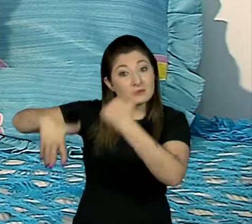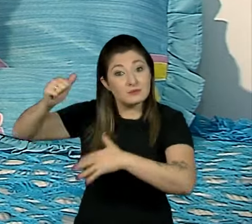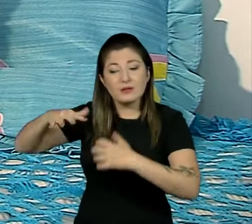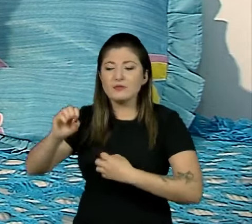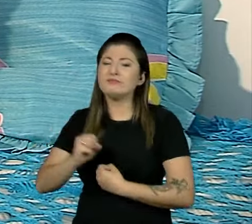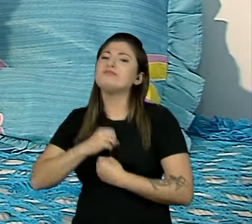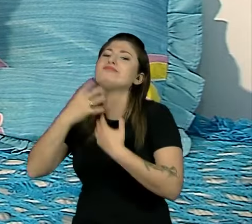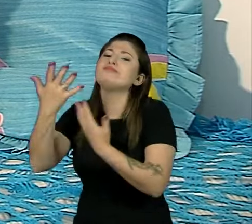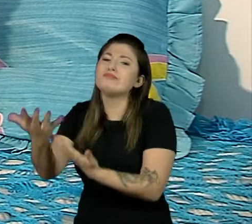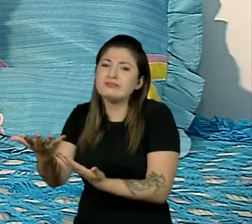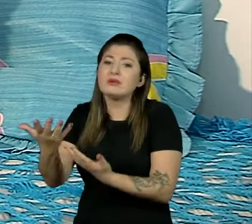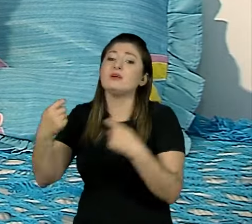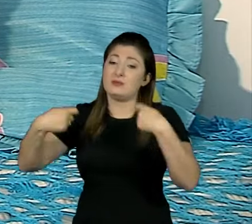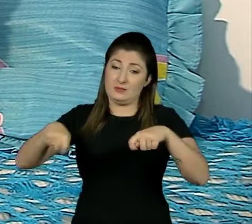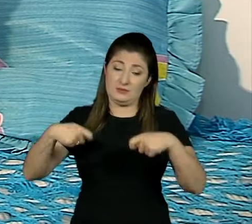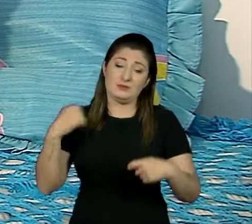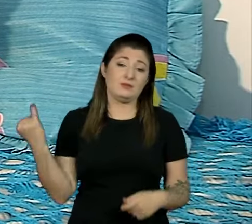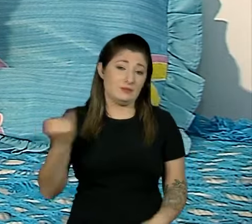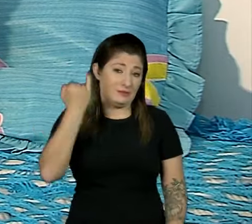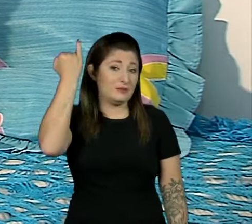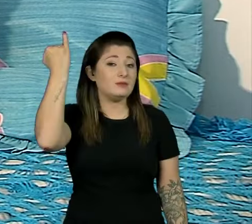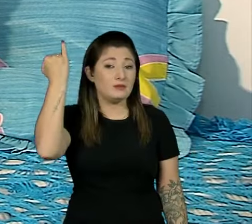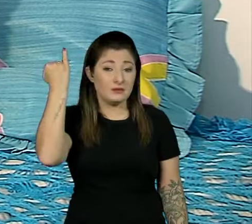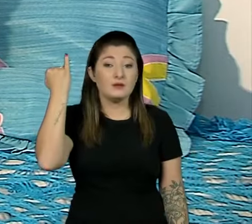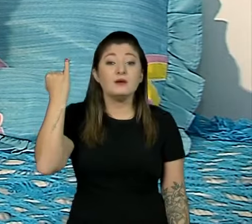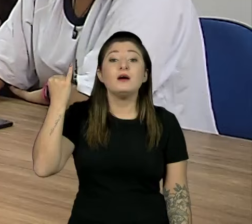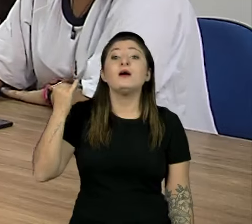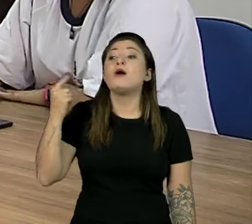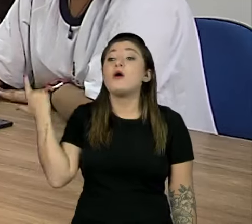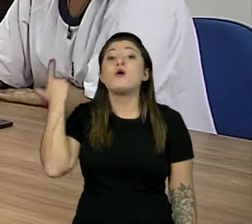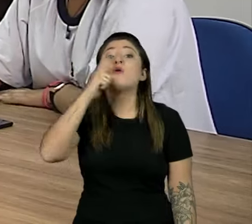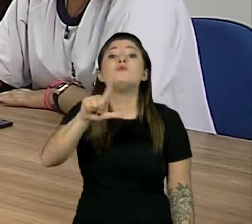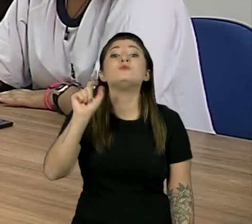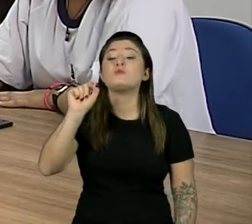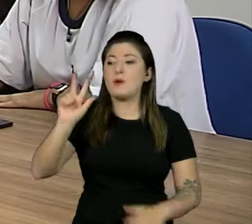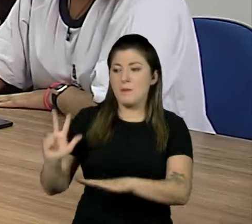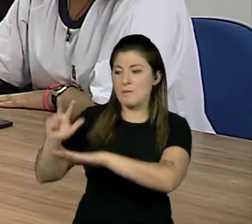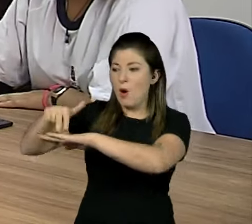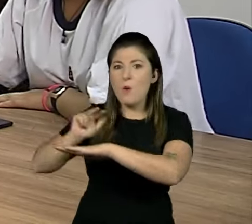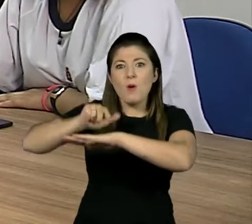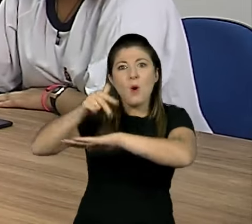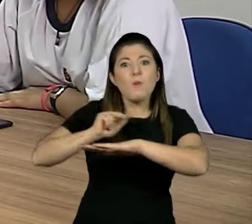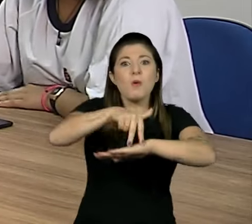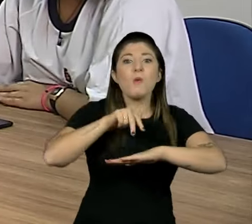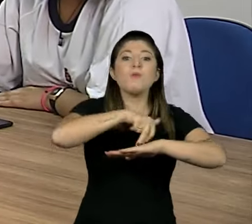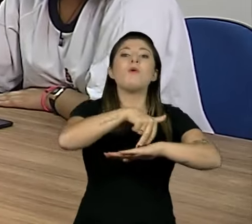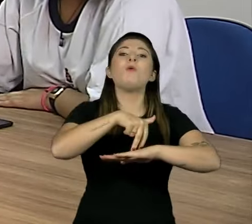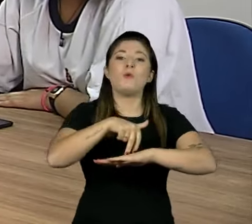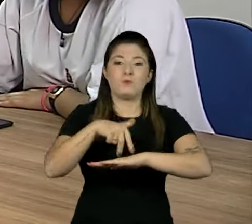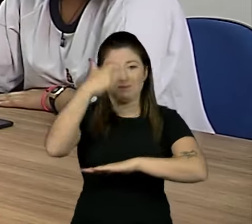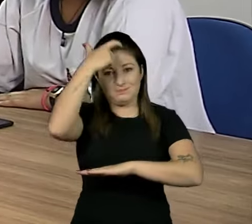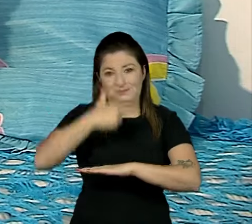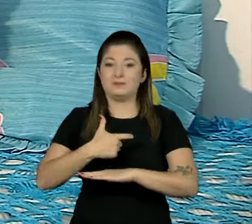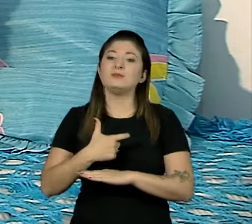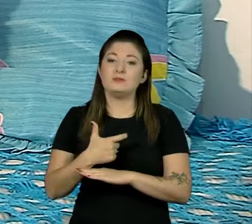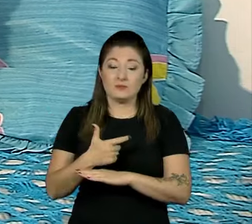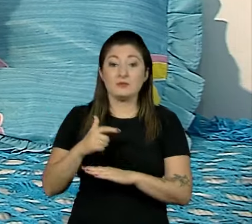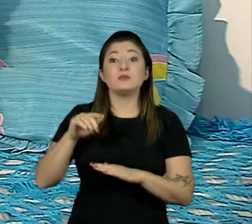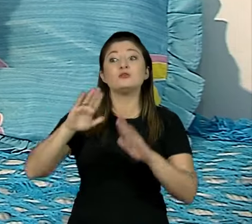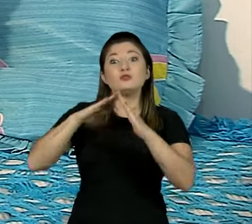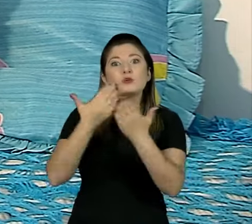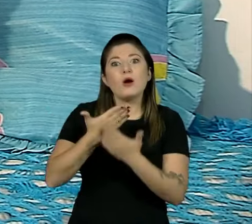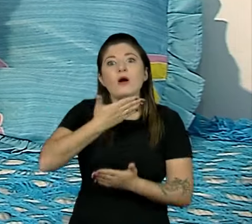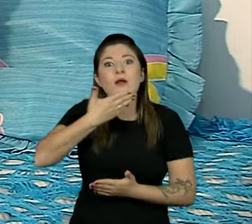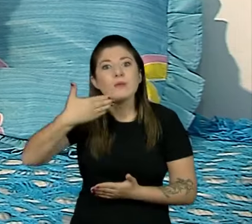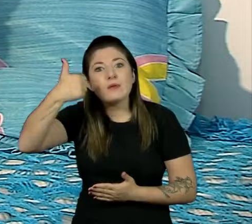o que sente e conseguir o seu lugar ali como aluno. Espero que eu consiga melhorias para a escola, que eles consigam se